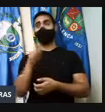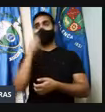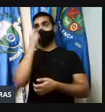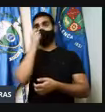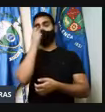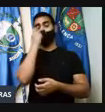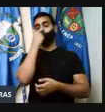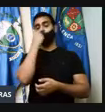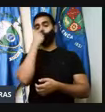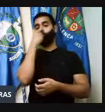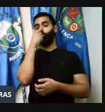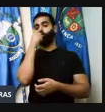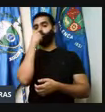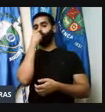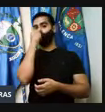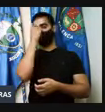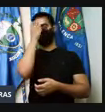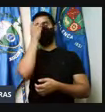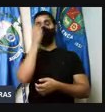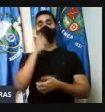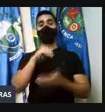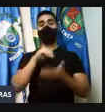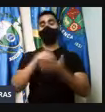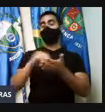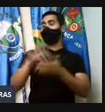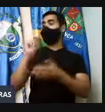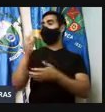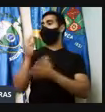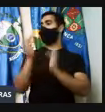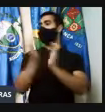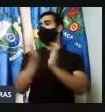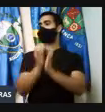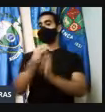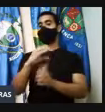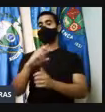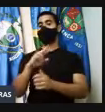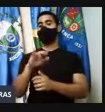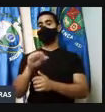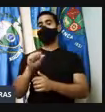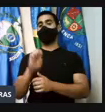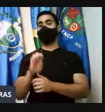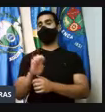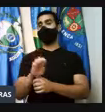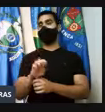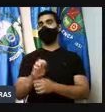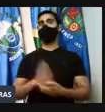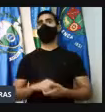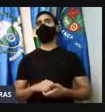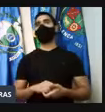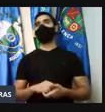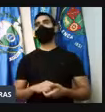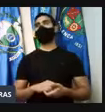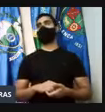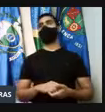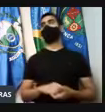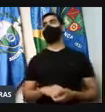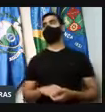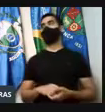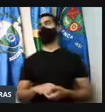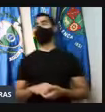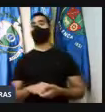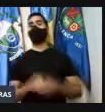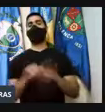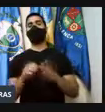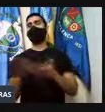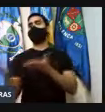ou como secretária ou através do gabinete de crise, que é o que a vereadora Michele abordou. Mas a